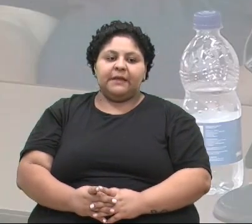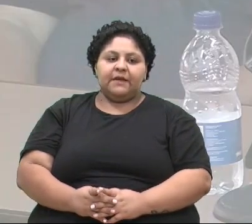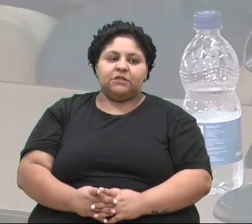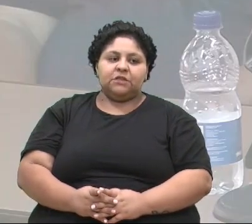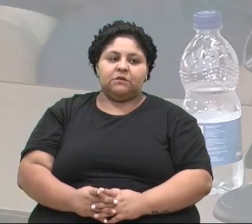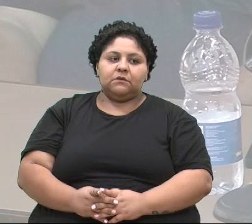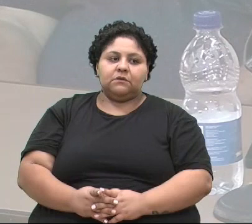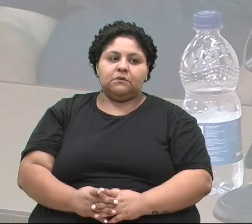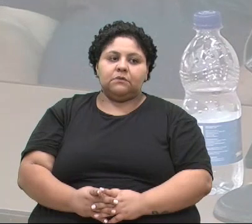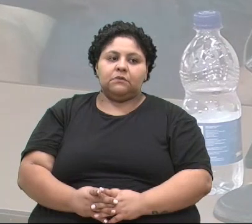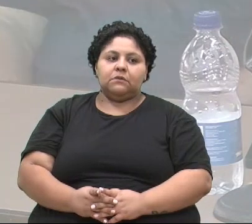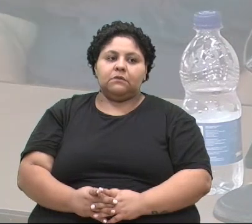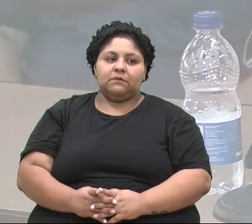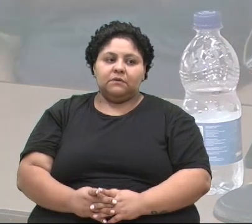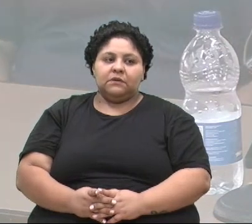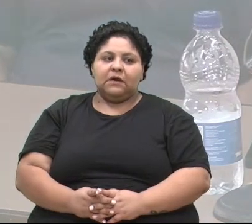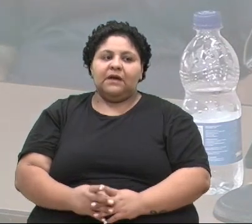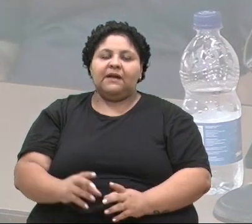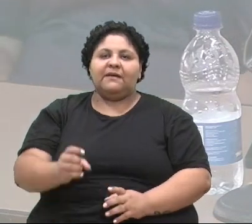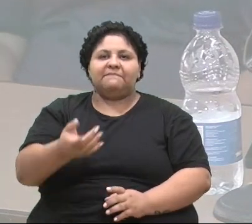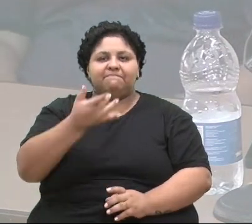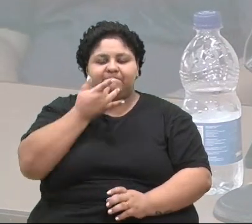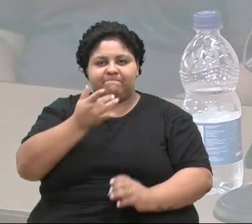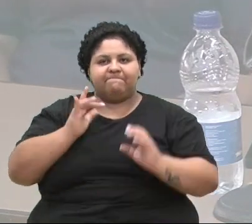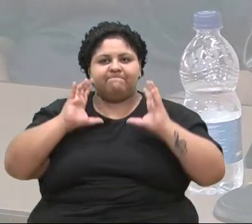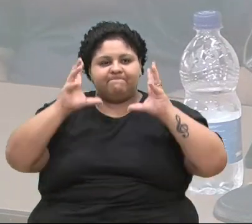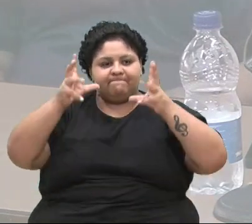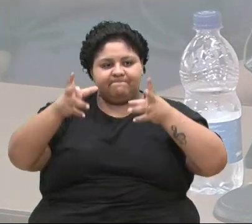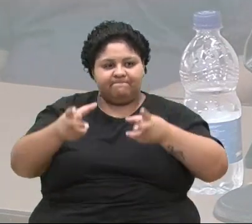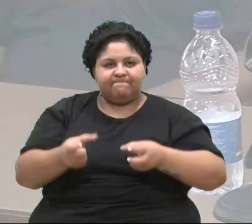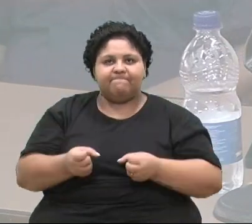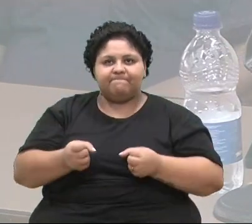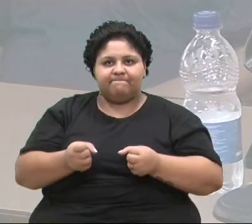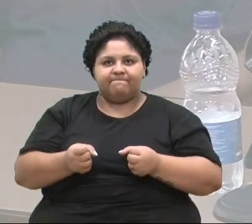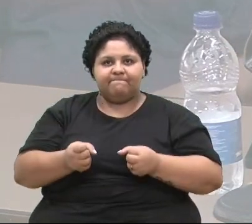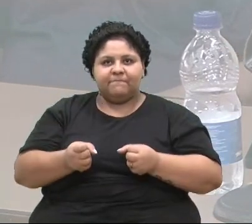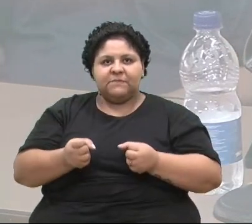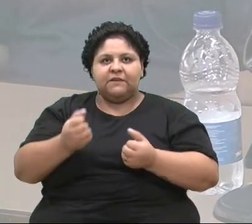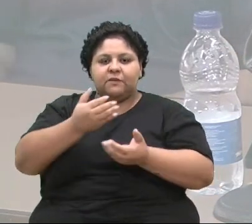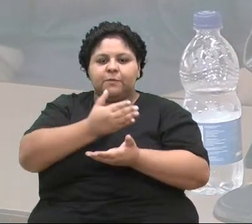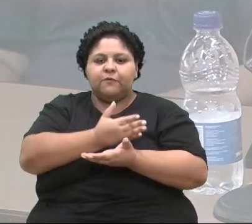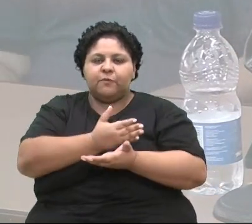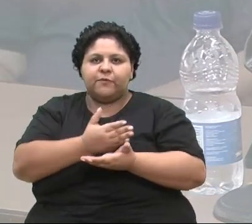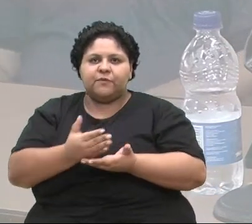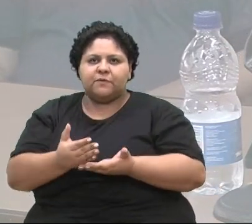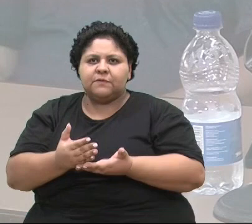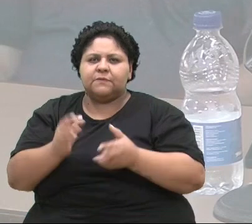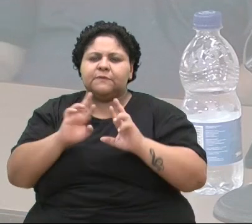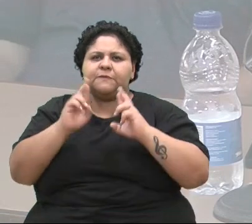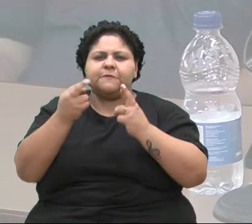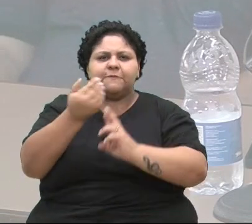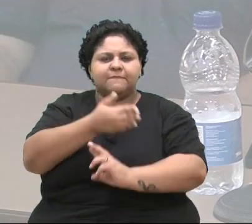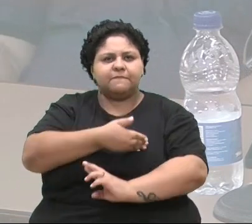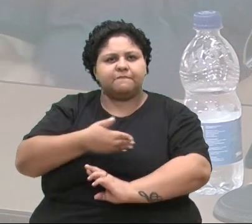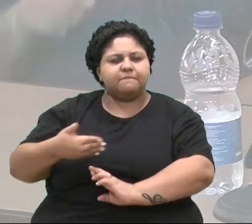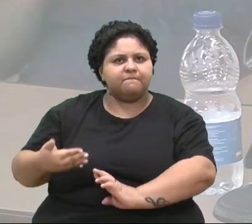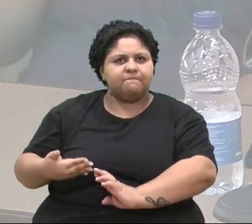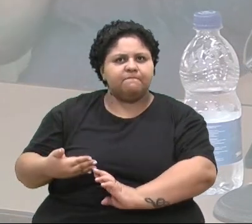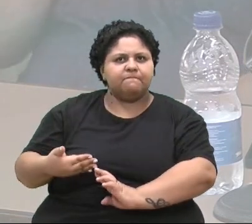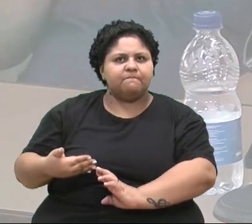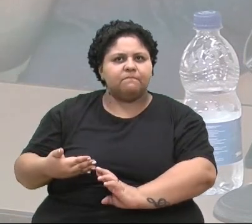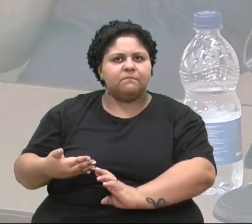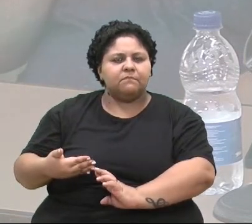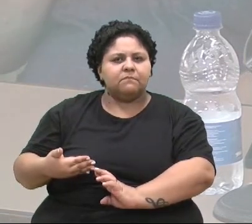Boa tarde a todos. Nesse momento, damos início a uma audiência pública que